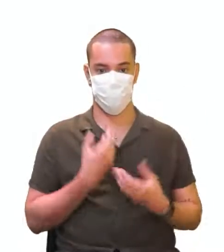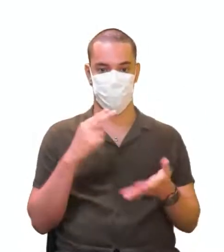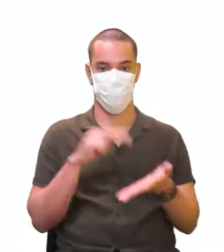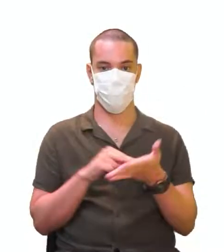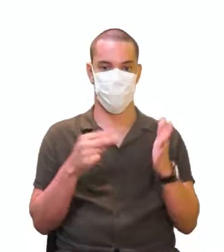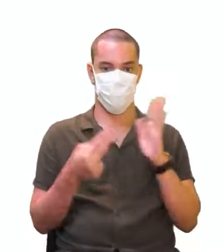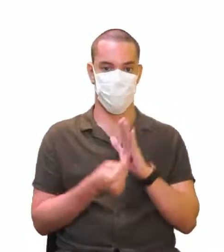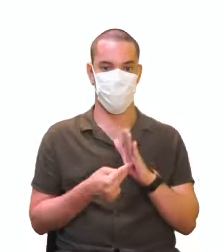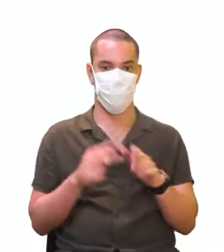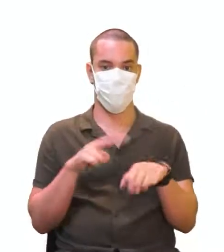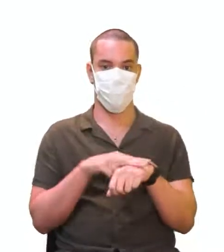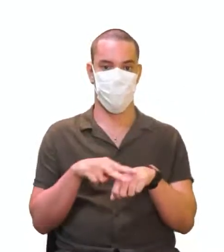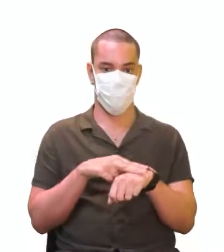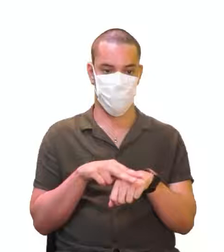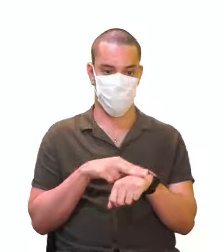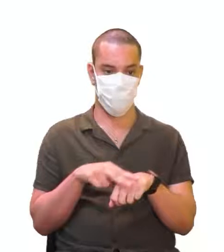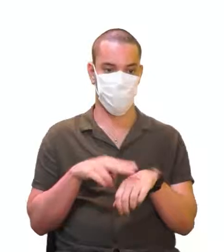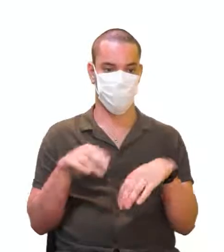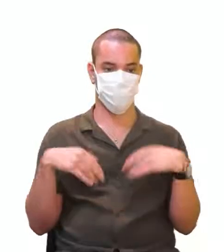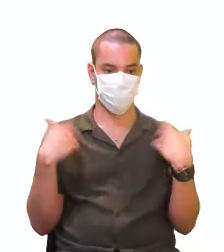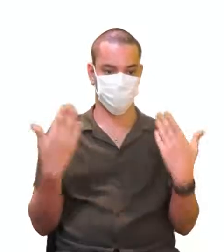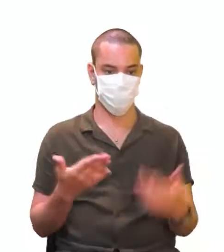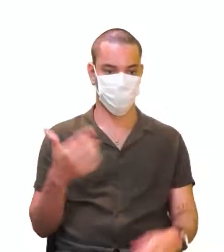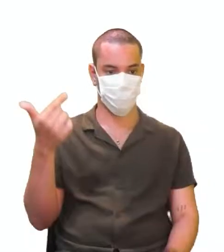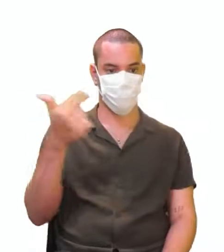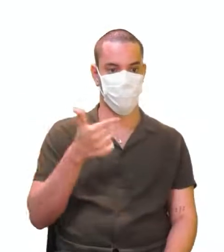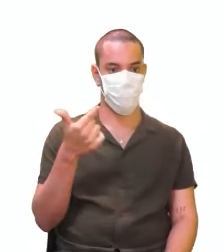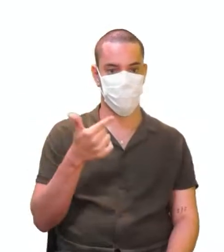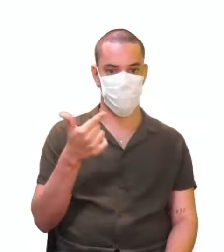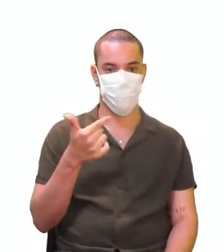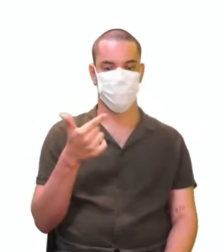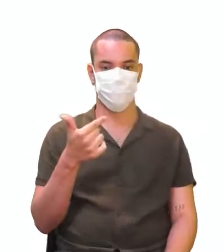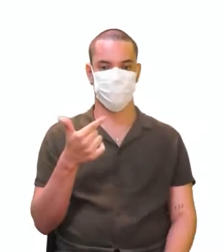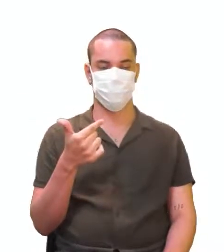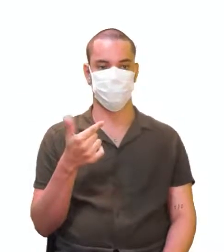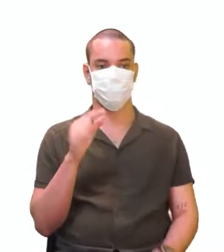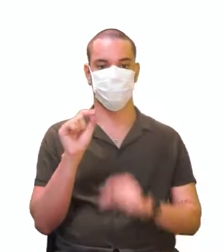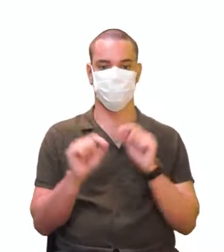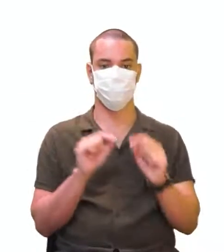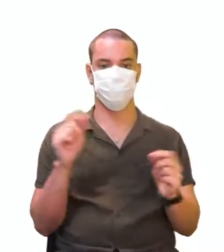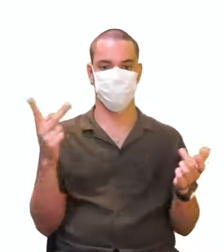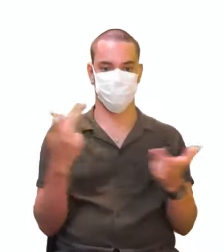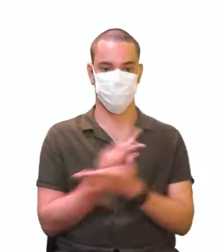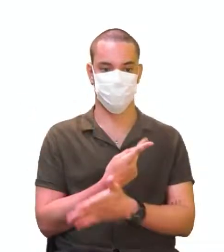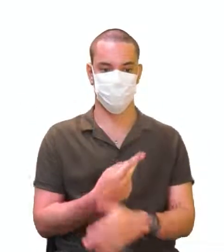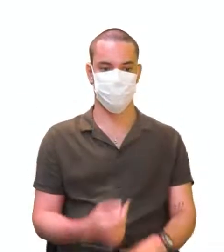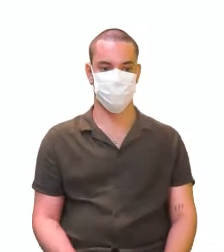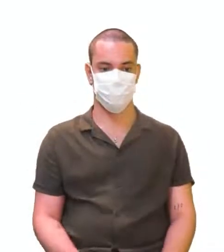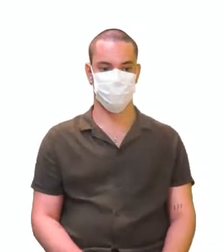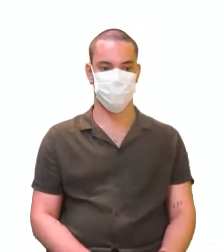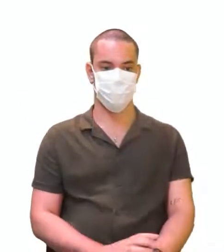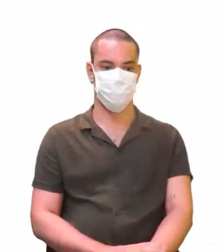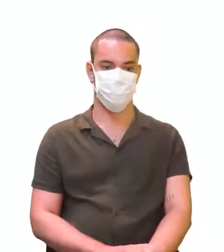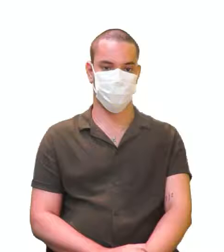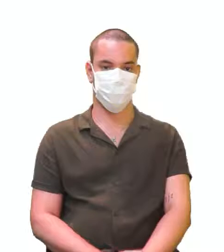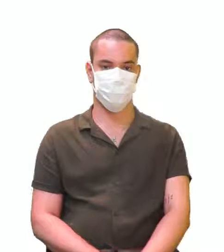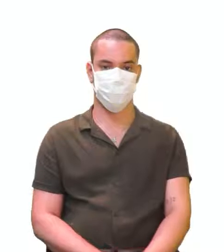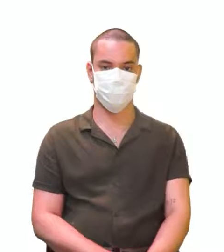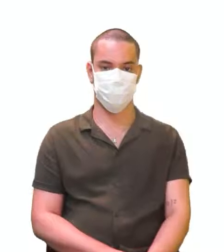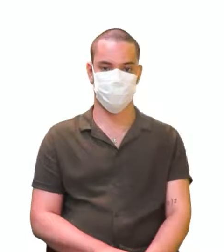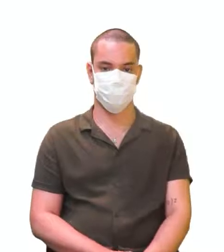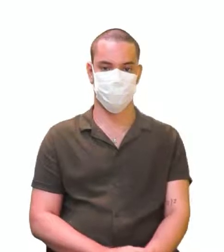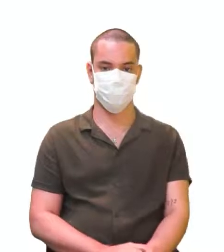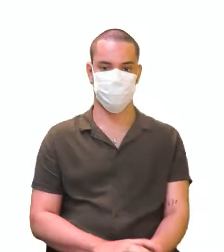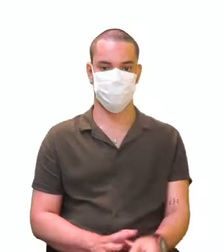esses passos verdinhos. Quando na segunda gestação, pode deixar, prof. Quando na segunda